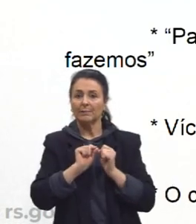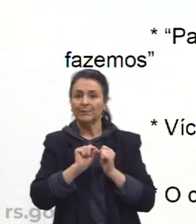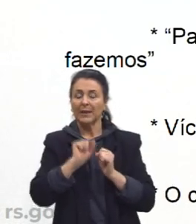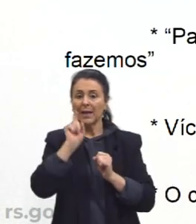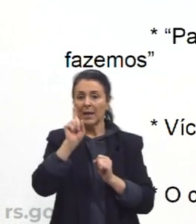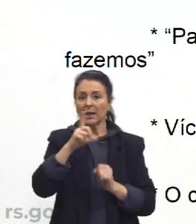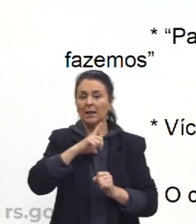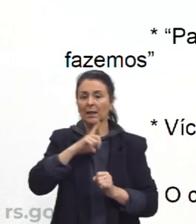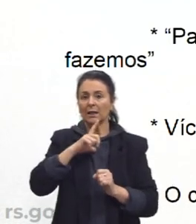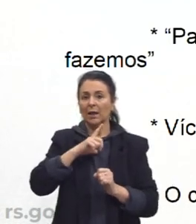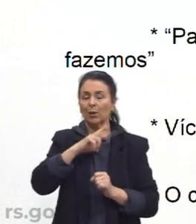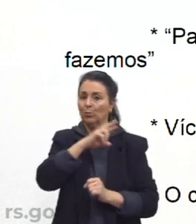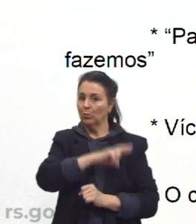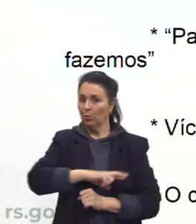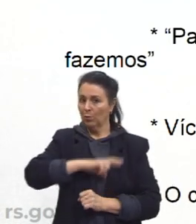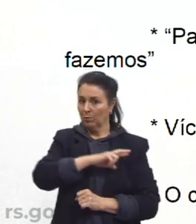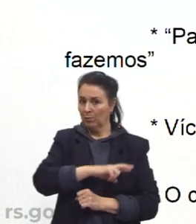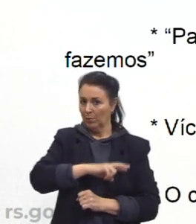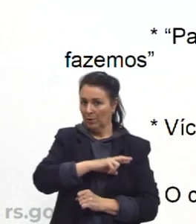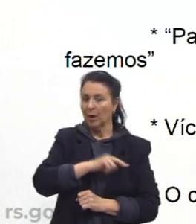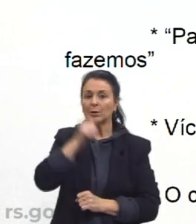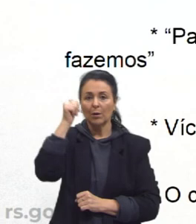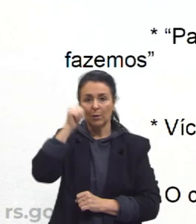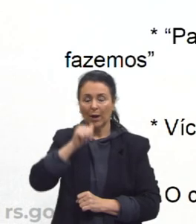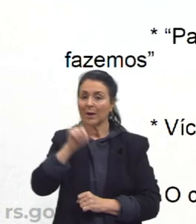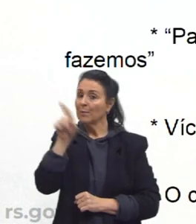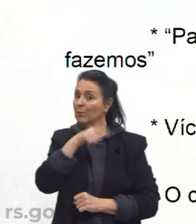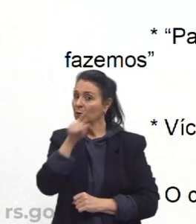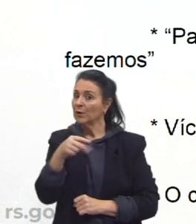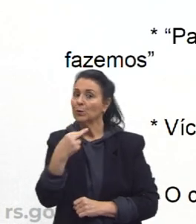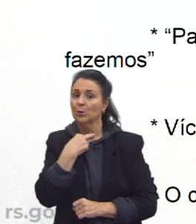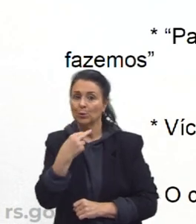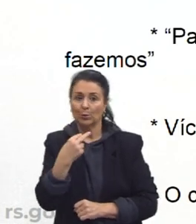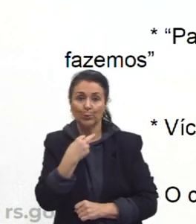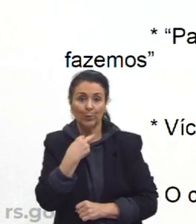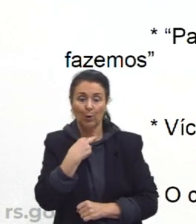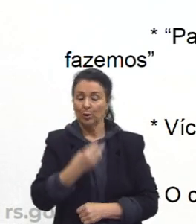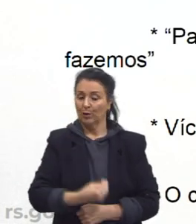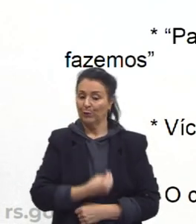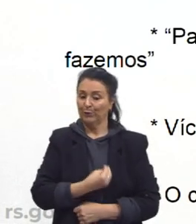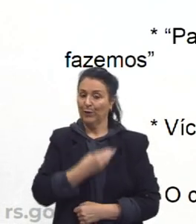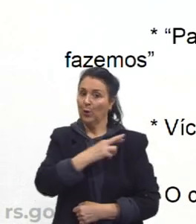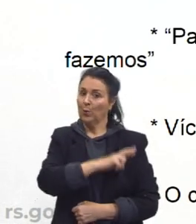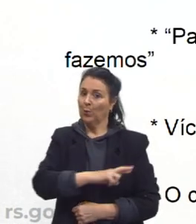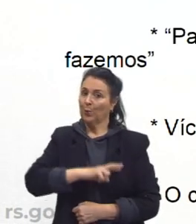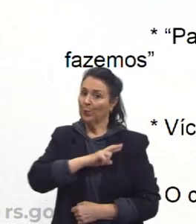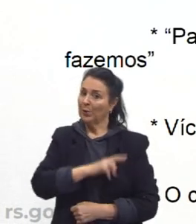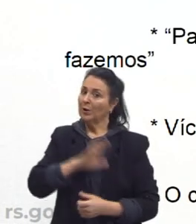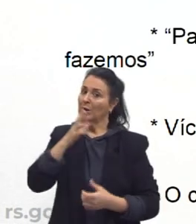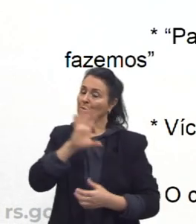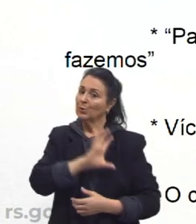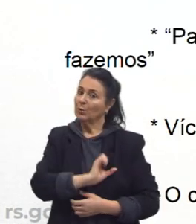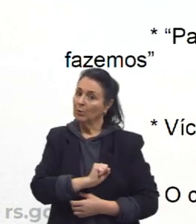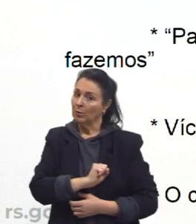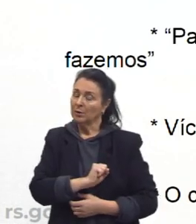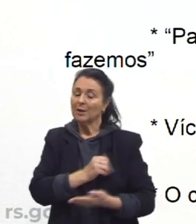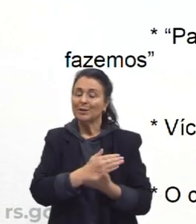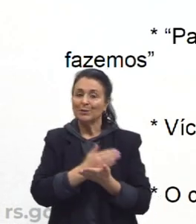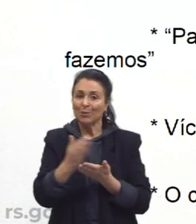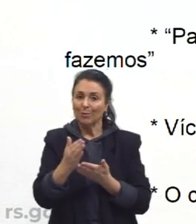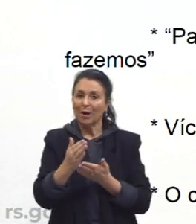ele tem um romance com a eloize se arrumar é proibido como eles não podem realizar esse romance Então os dois se dedicam à Vida religiosa